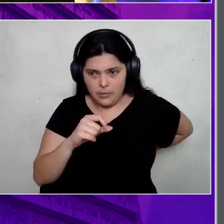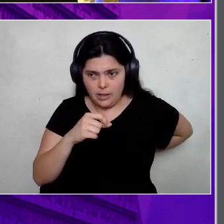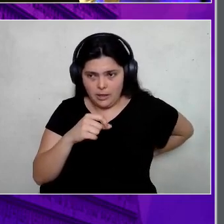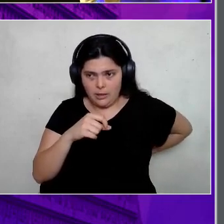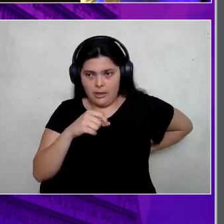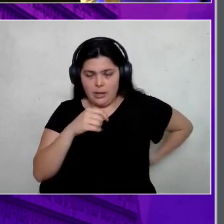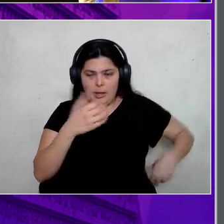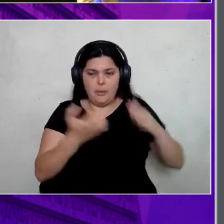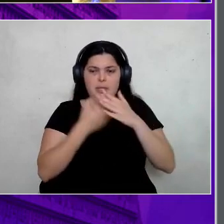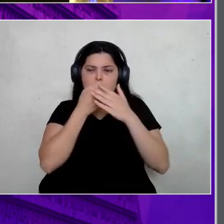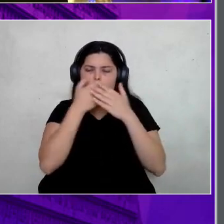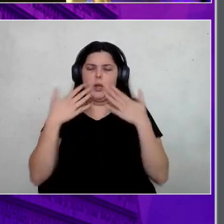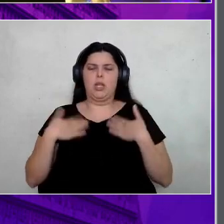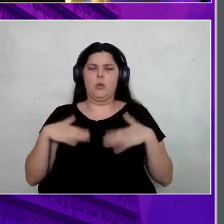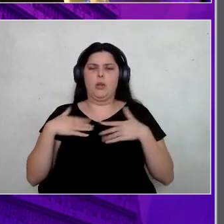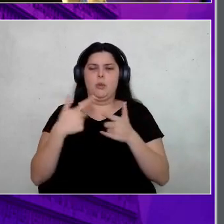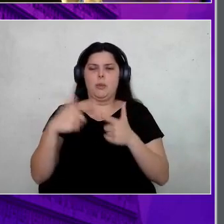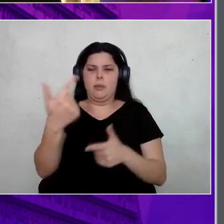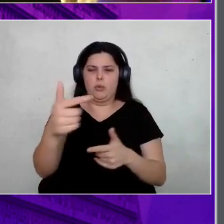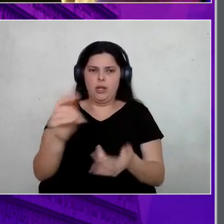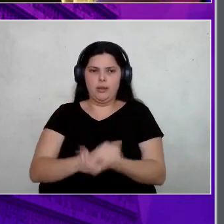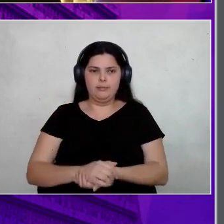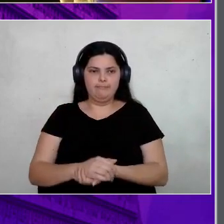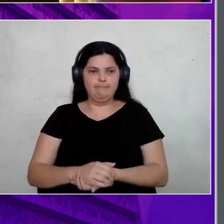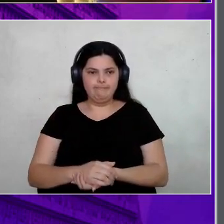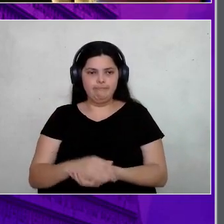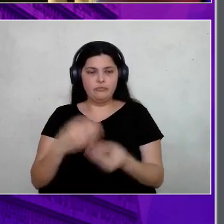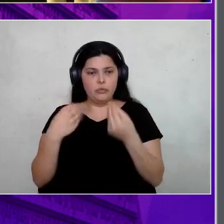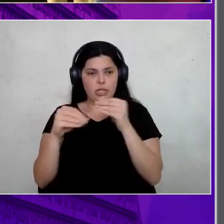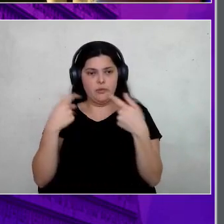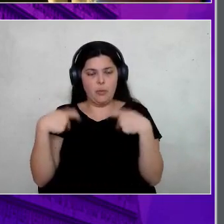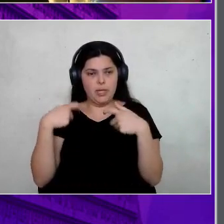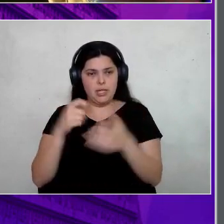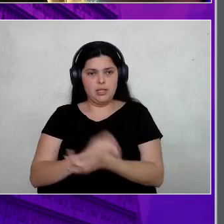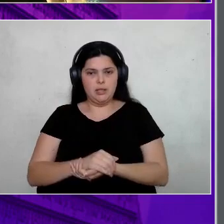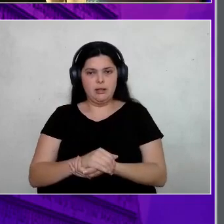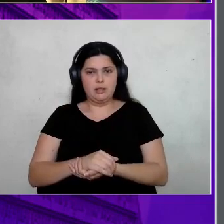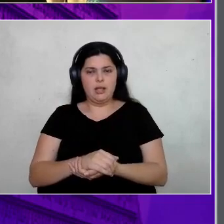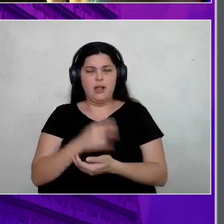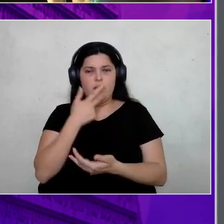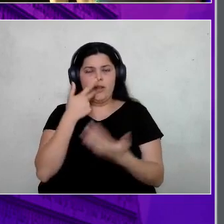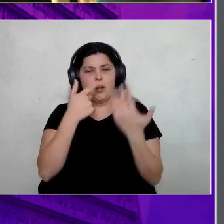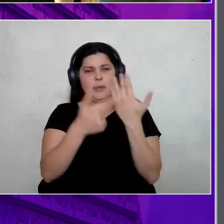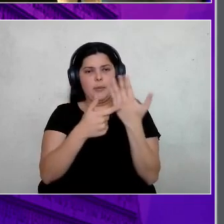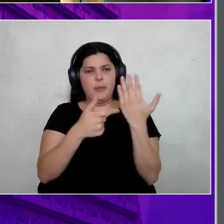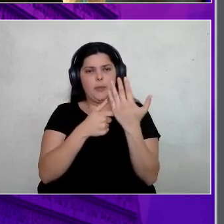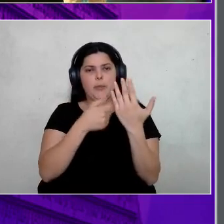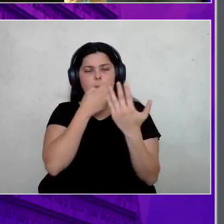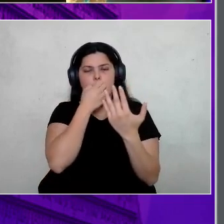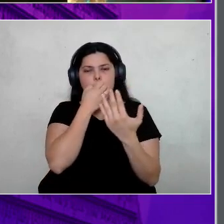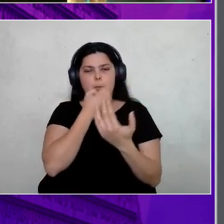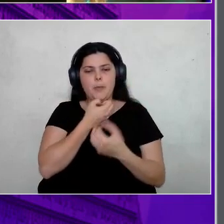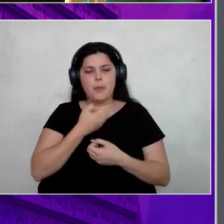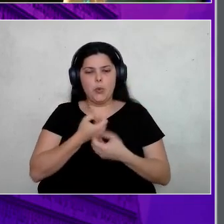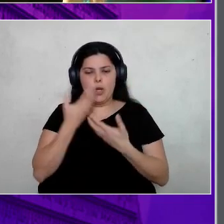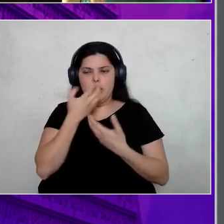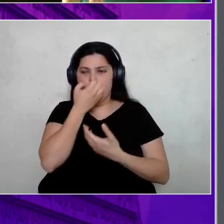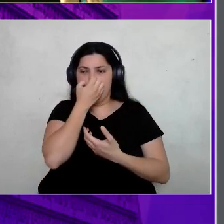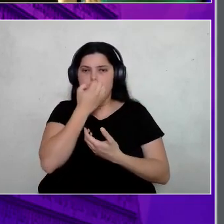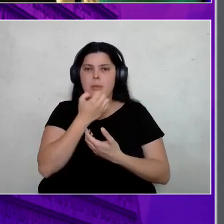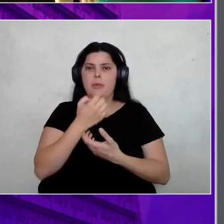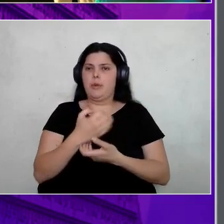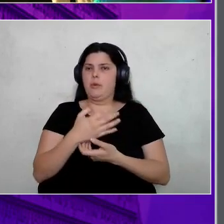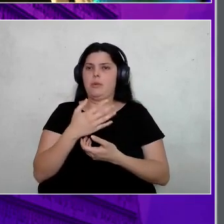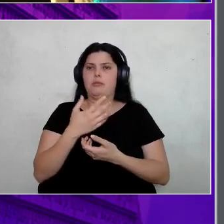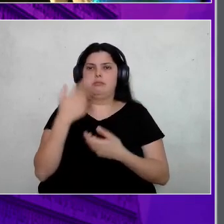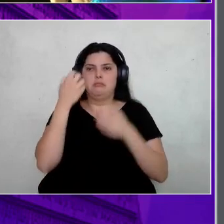tranquilo. Sejam flexíveis. Tem aquele ditado do poeta, né, que diz, bem-aventurados os flexíveis, porque eles não